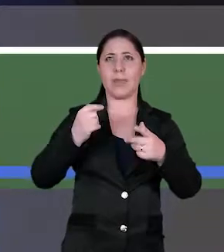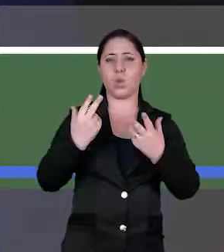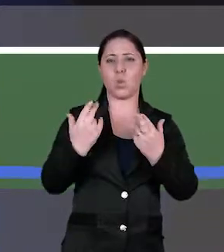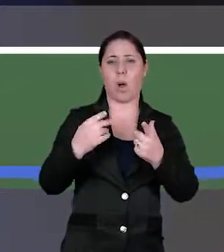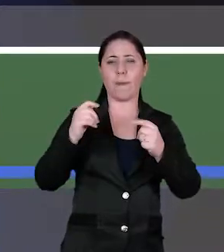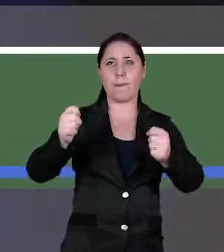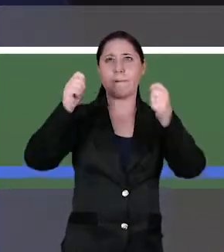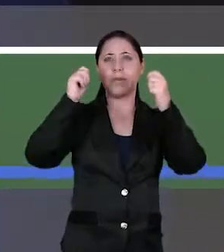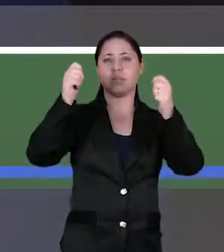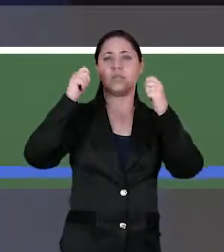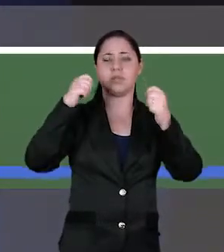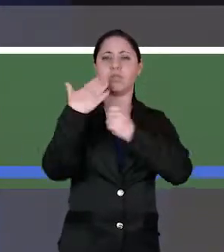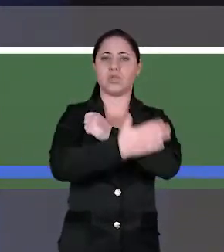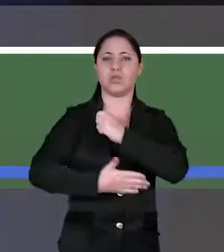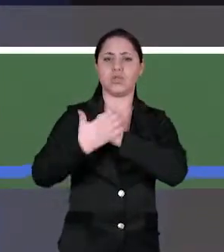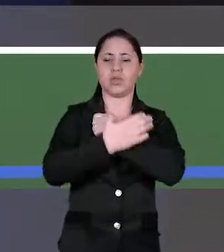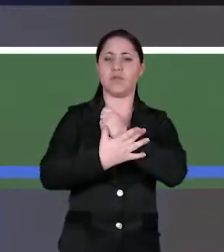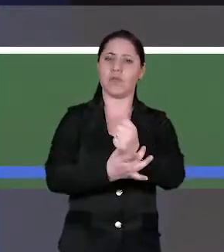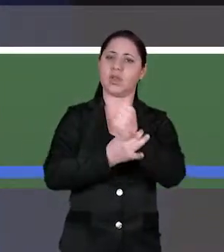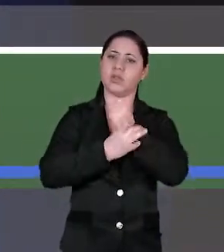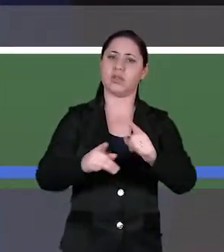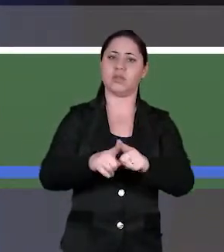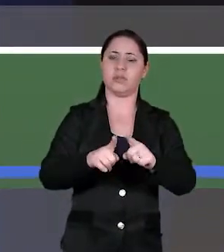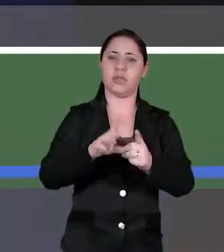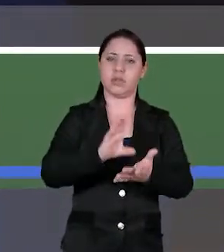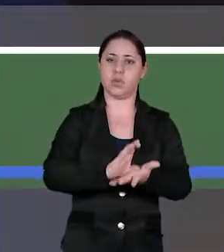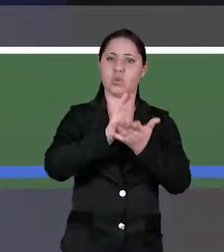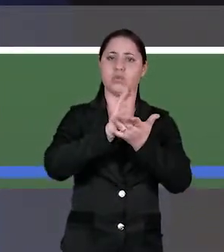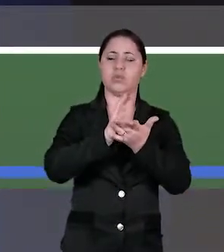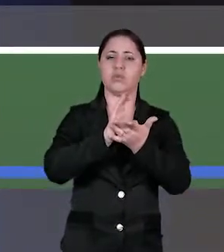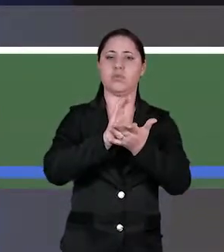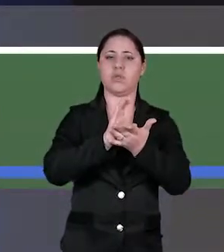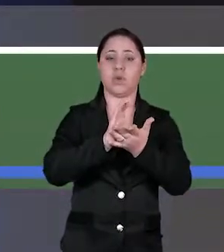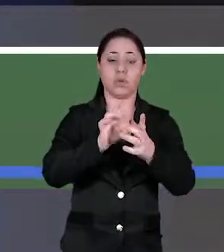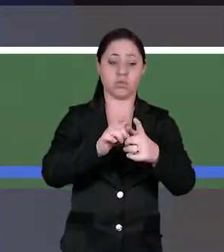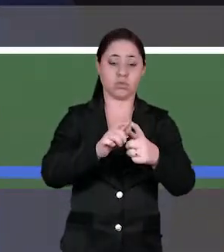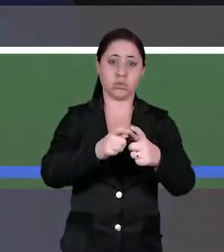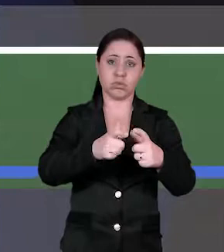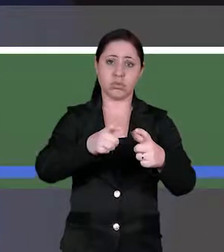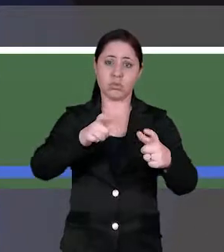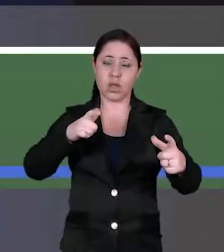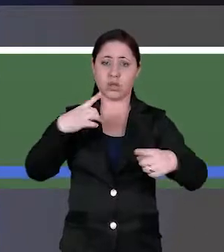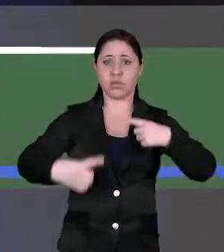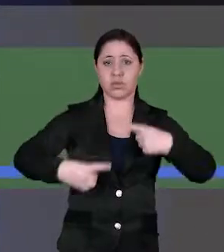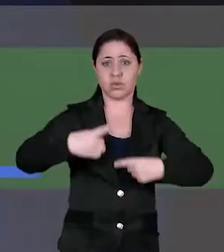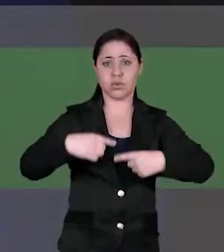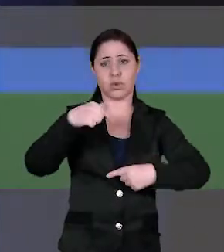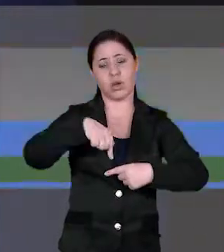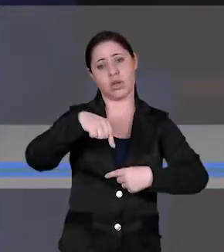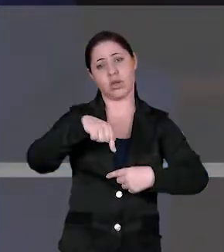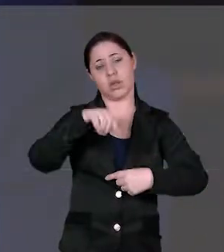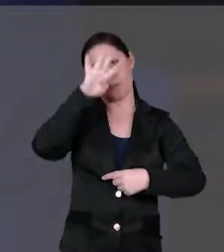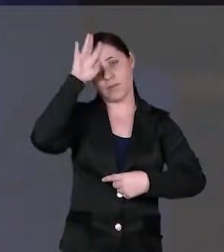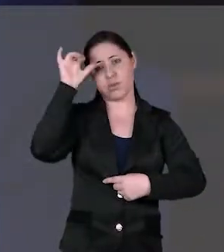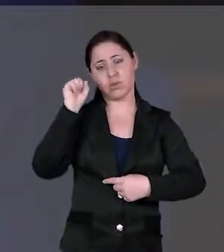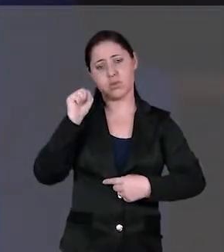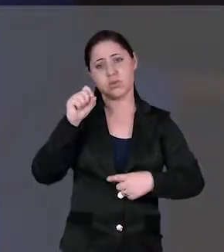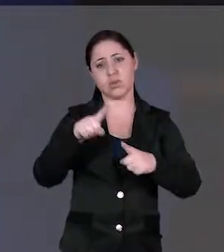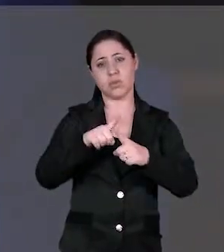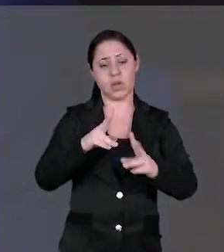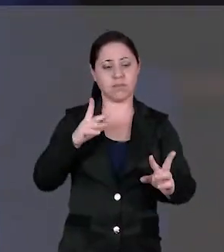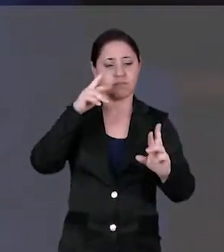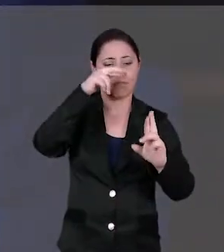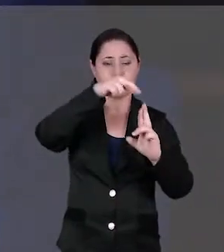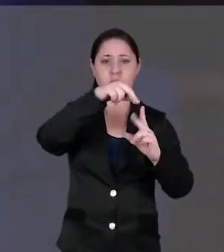centro-oeste, e essa frente a gente tem as bandeiras realmente de defesa. Então, eu fiz questão de estar nessa comissão justamente